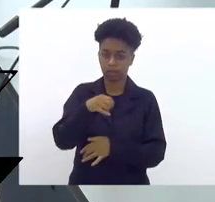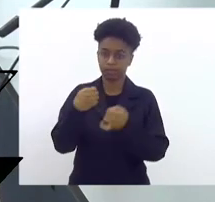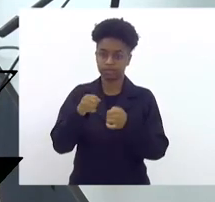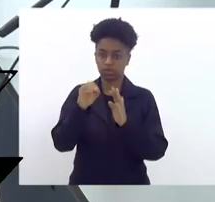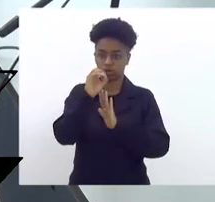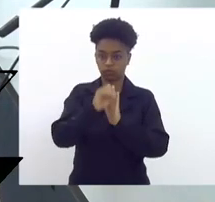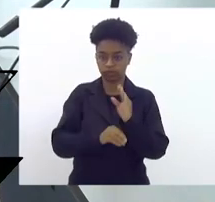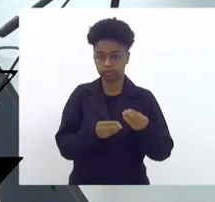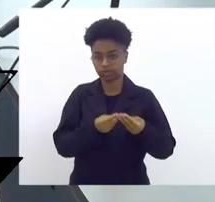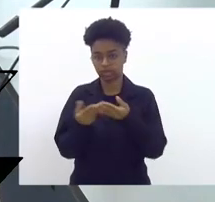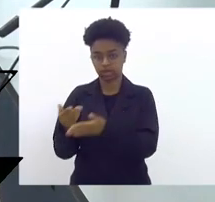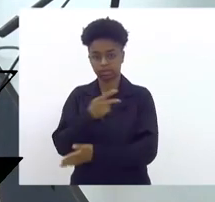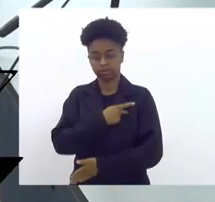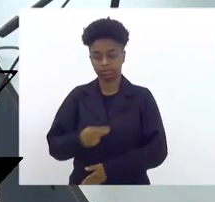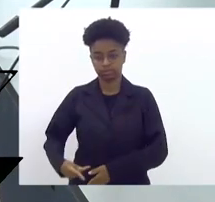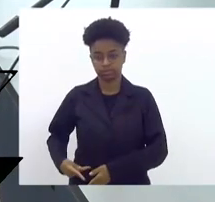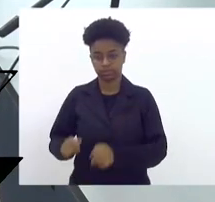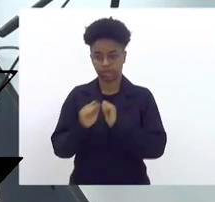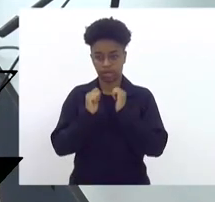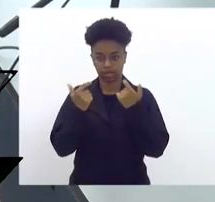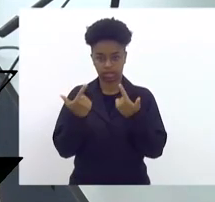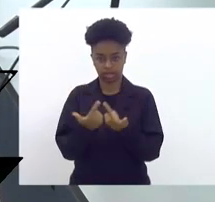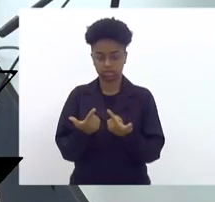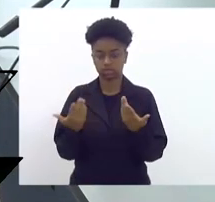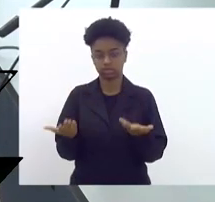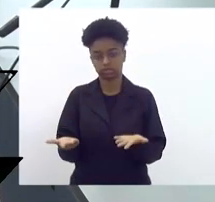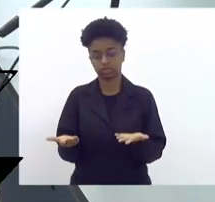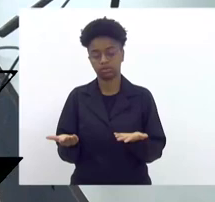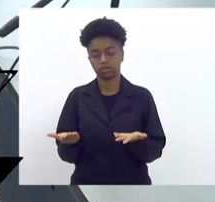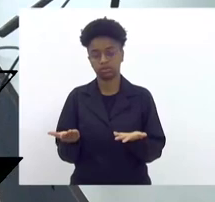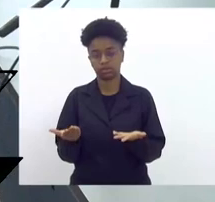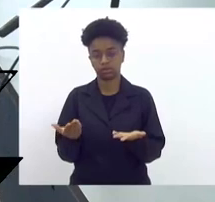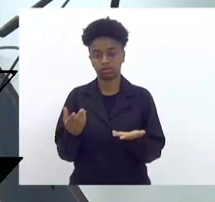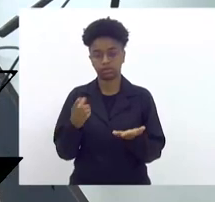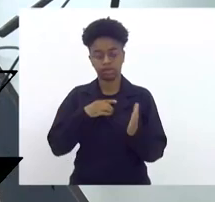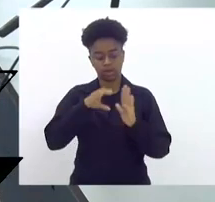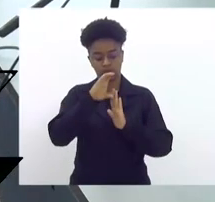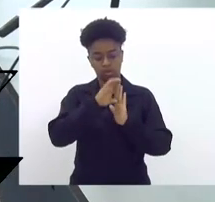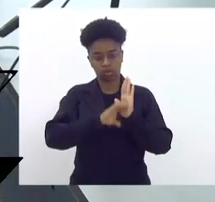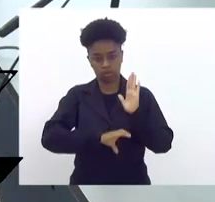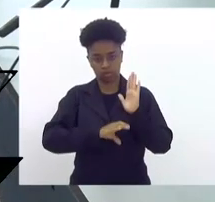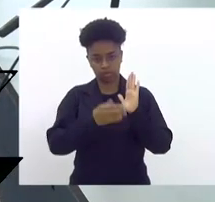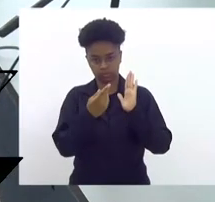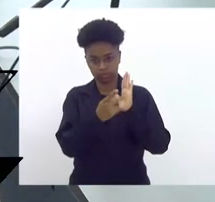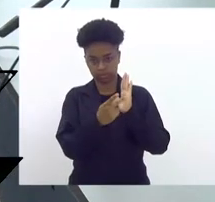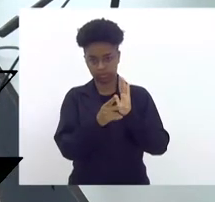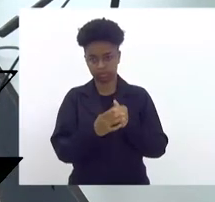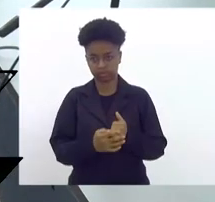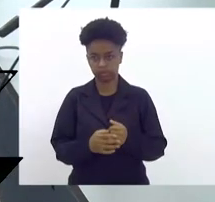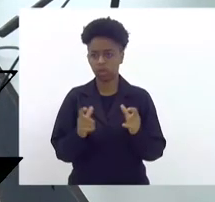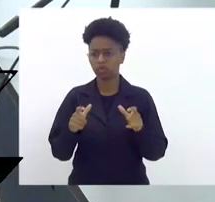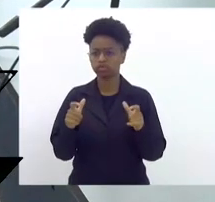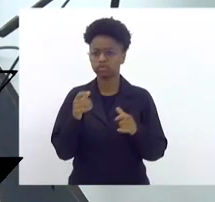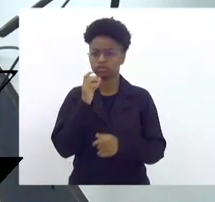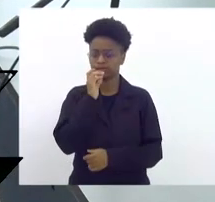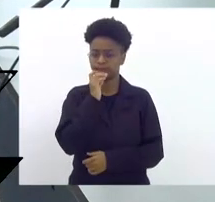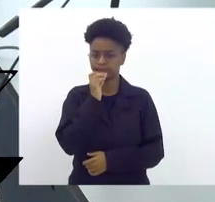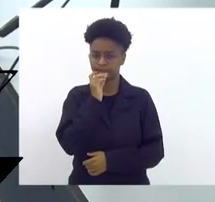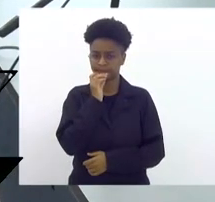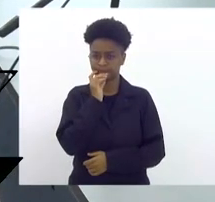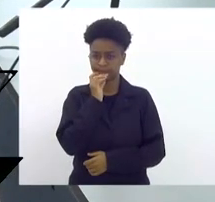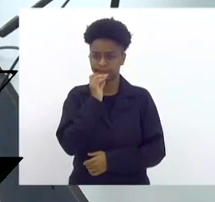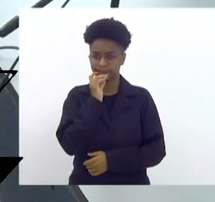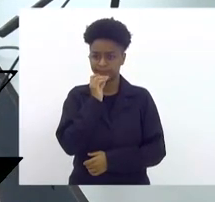alerj e aqui pego o currículo desta Senhora onde está